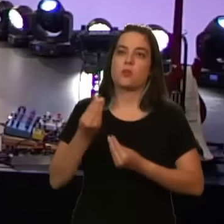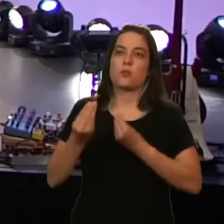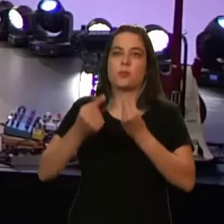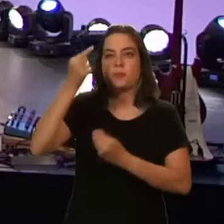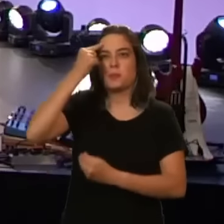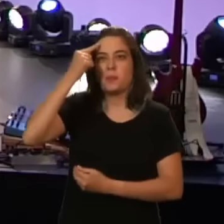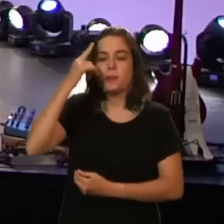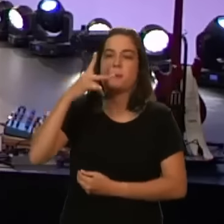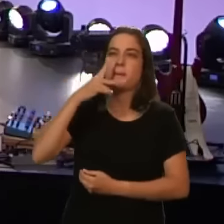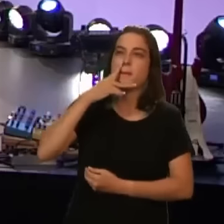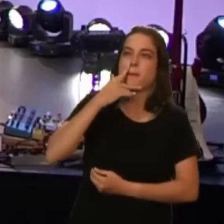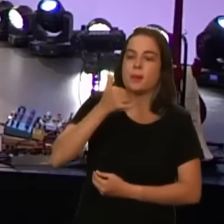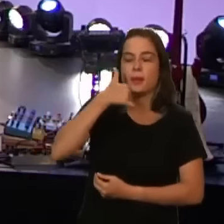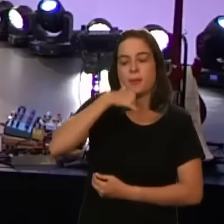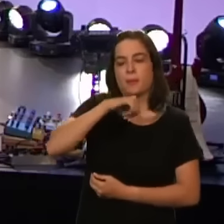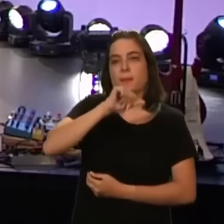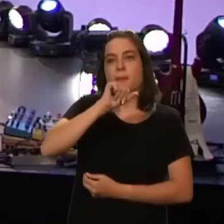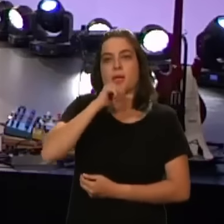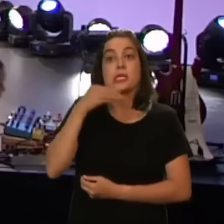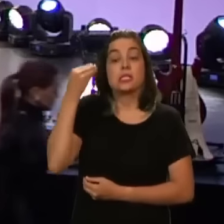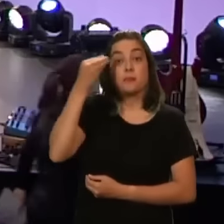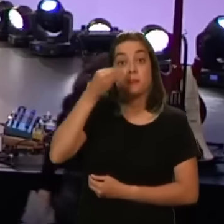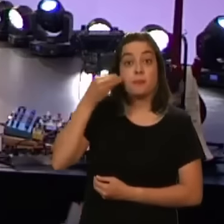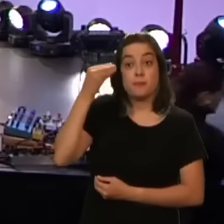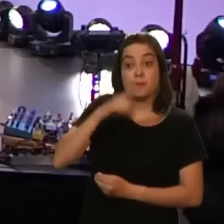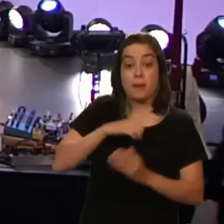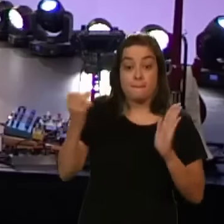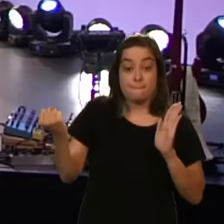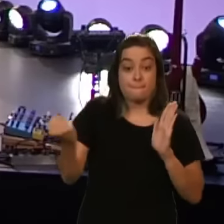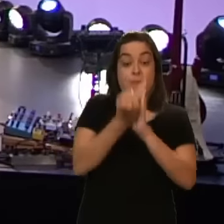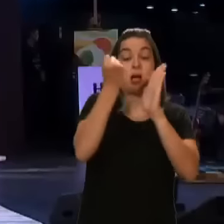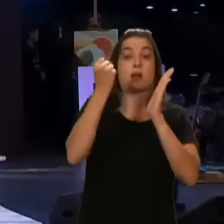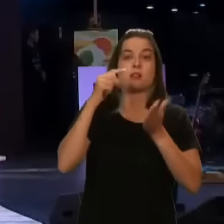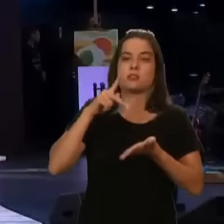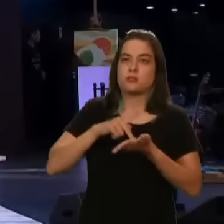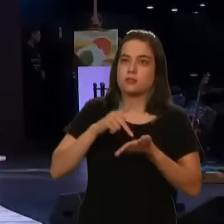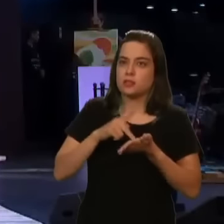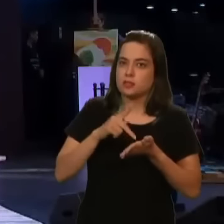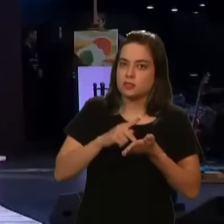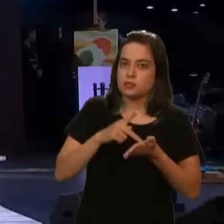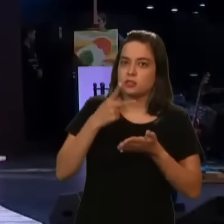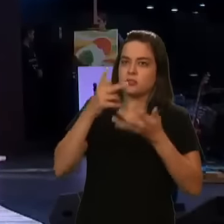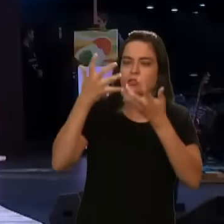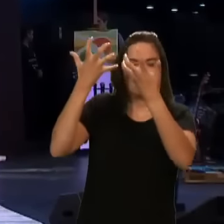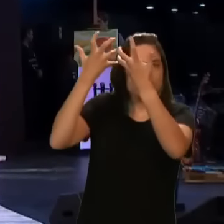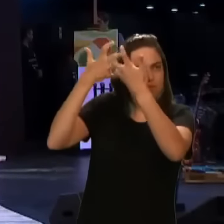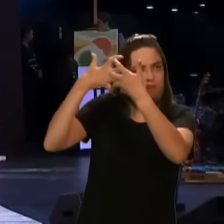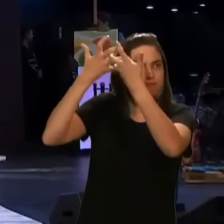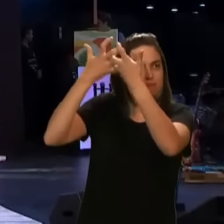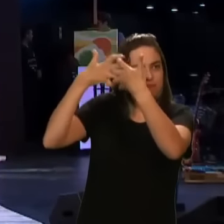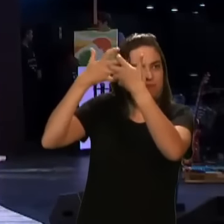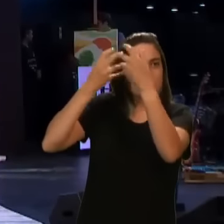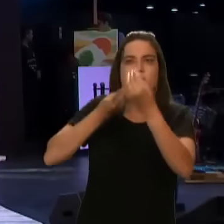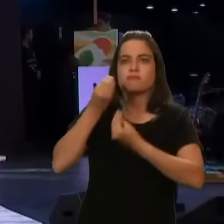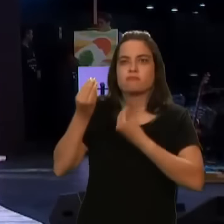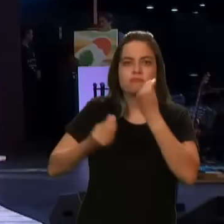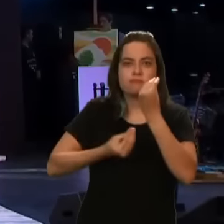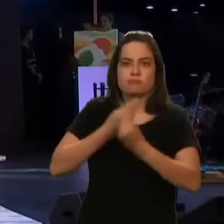sua mãe, experiências que te marcaram, né, que fizeram caminhos no seu cérebro, que definem quem você